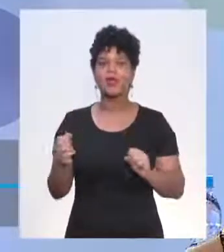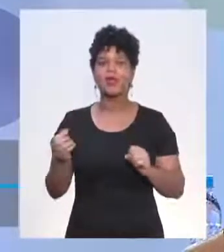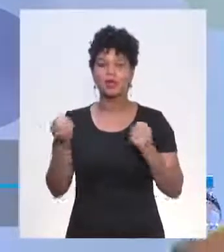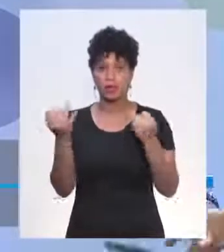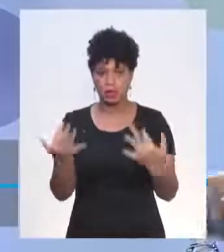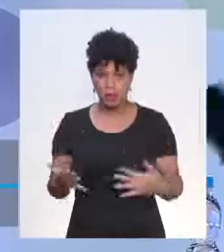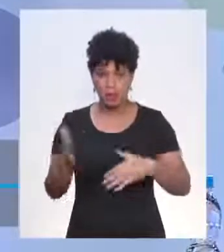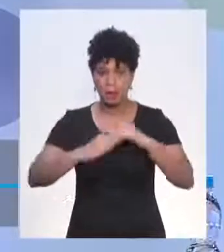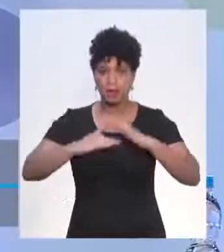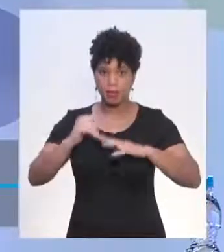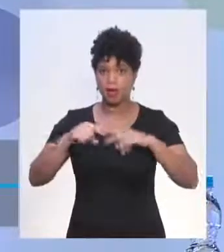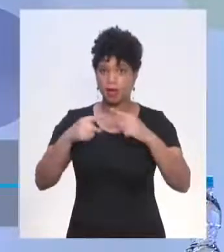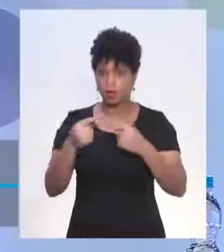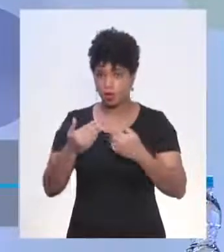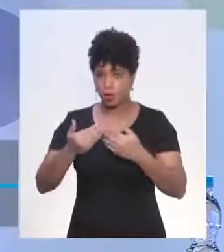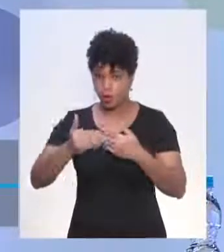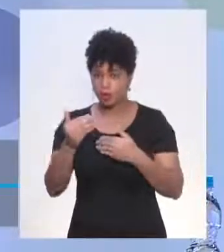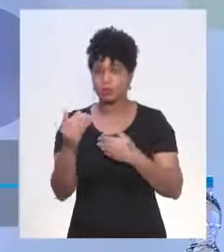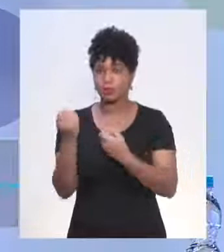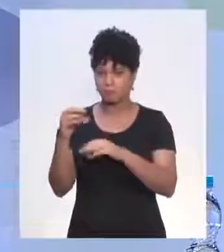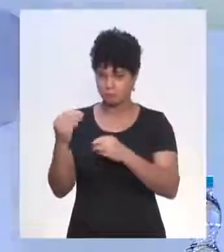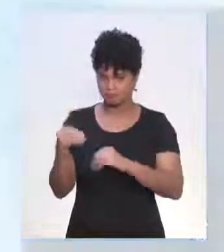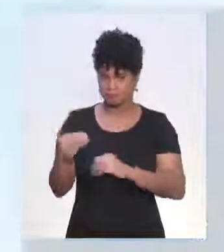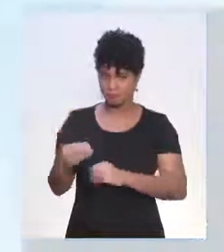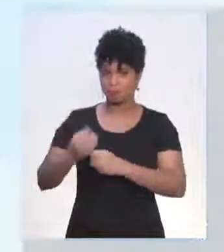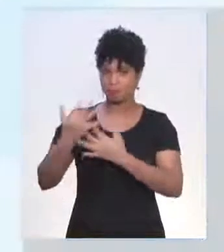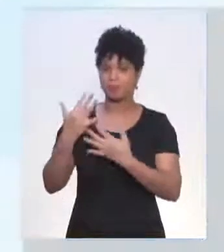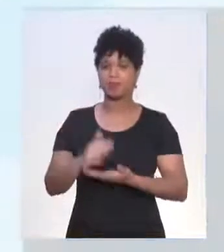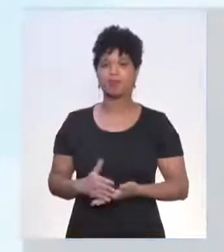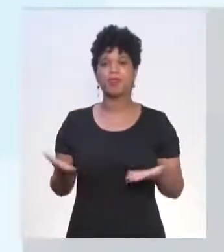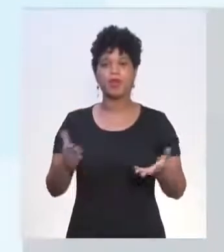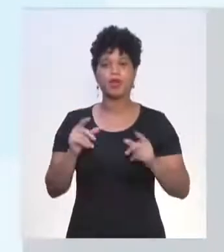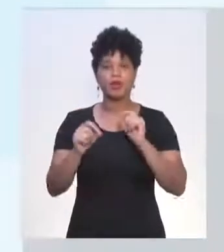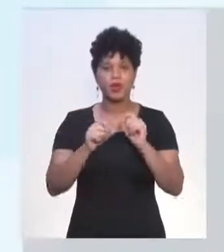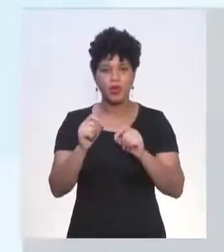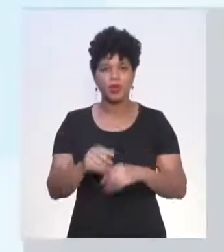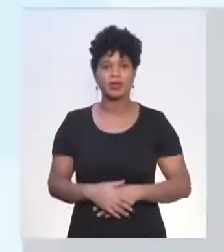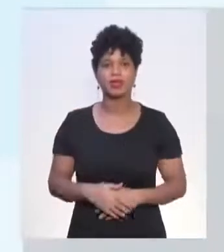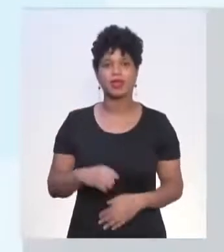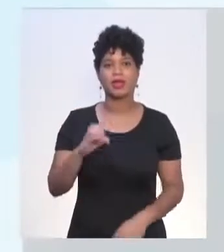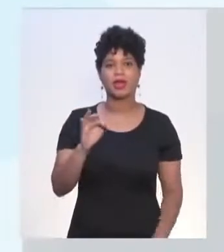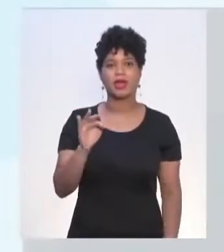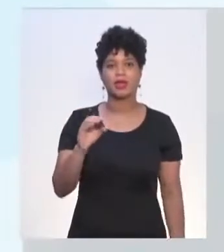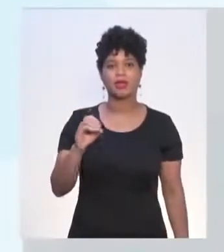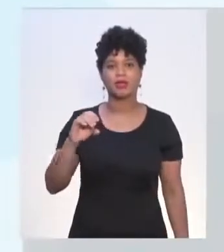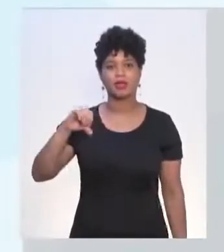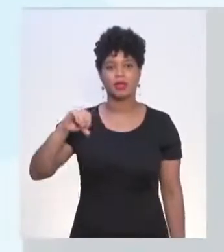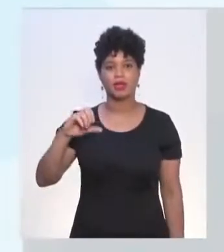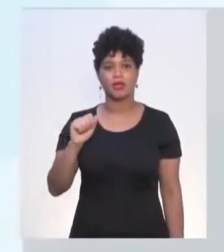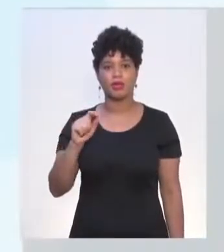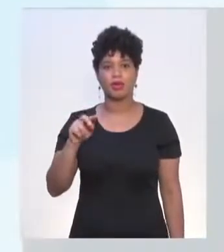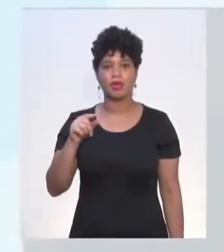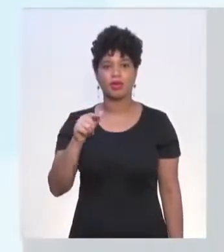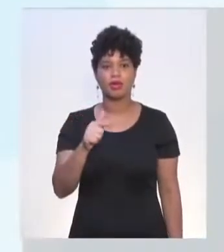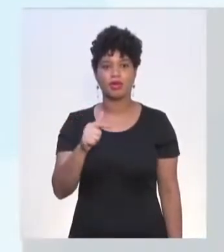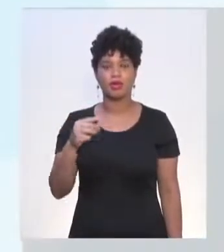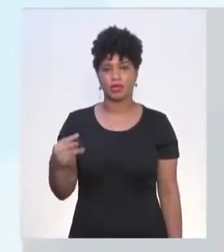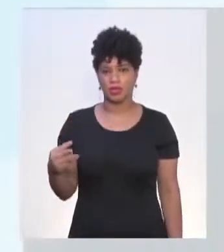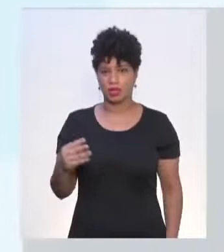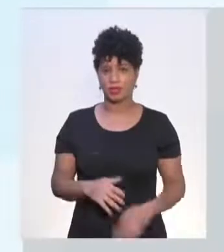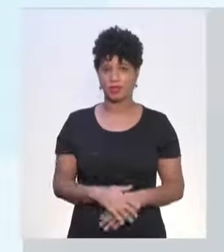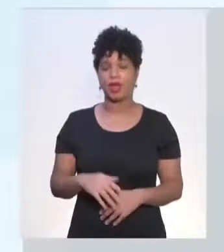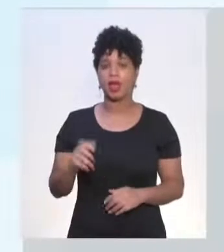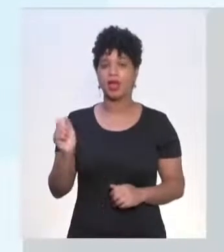habilidade depois já vamos num chat vamos lá habilidade de hoje f09 ar23 explorado e criar